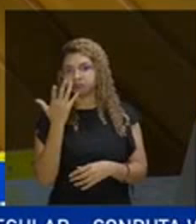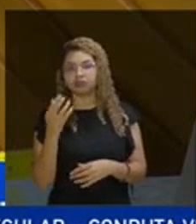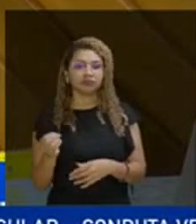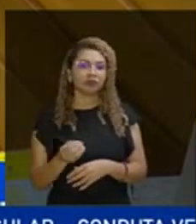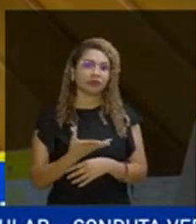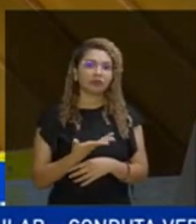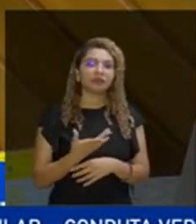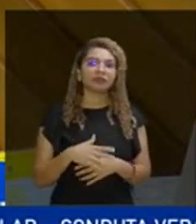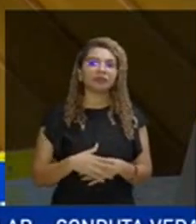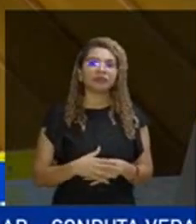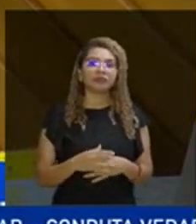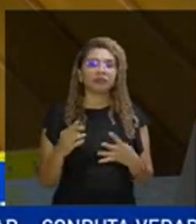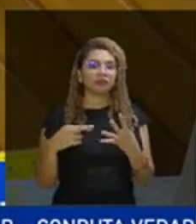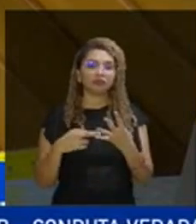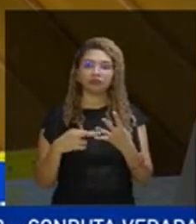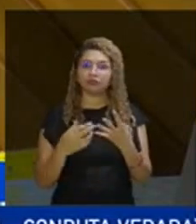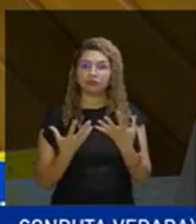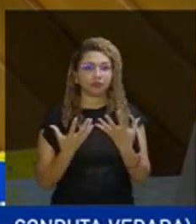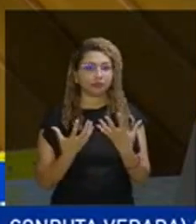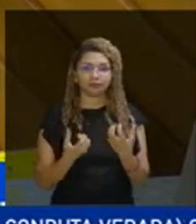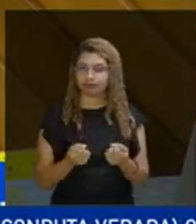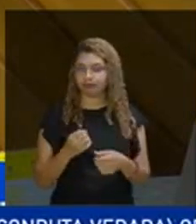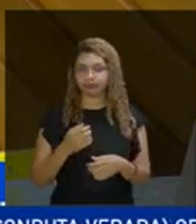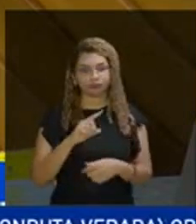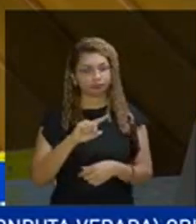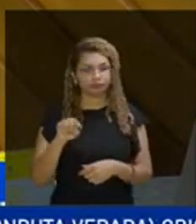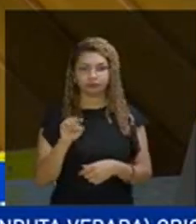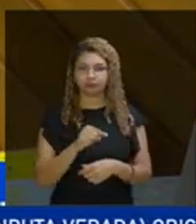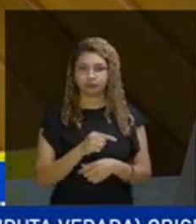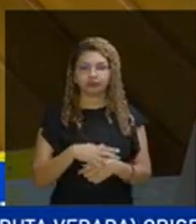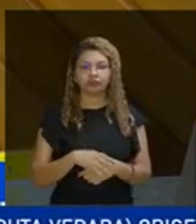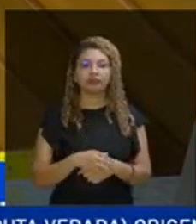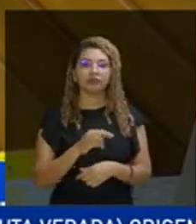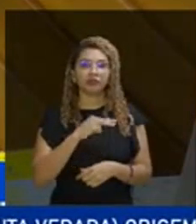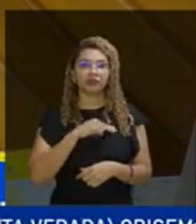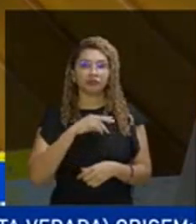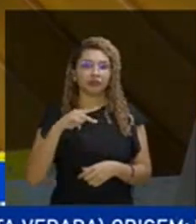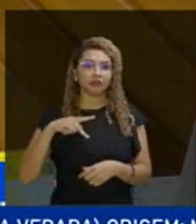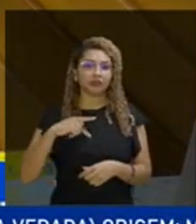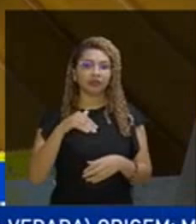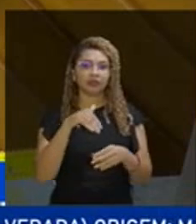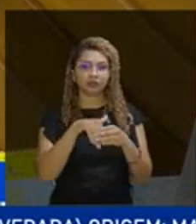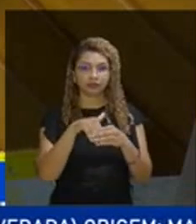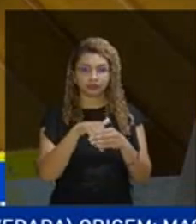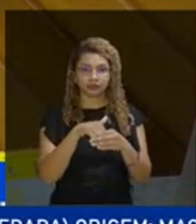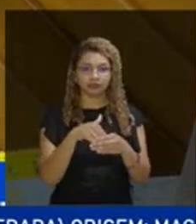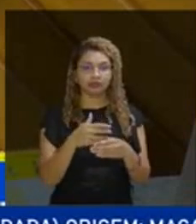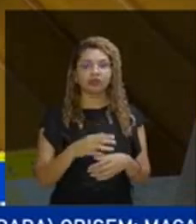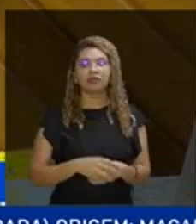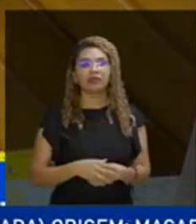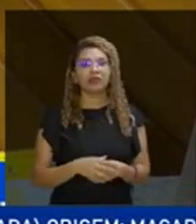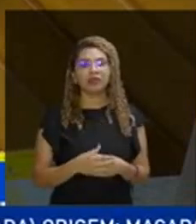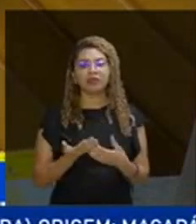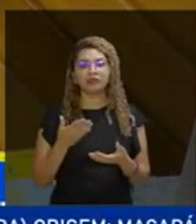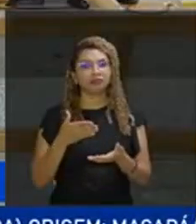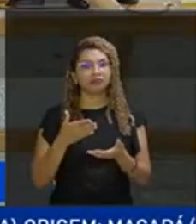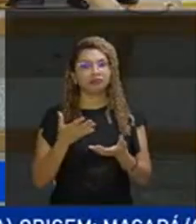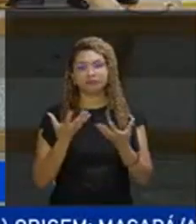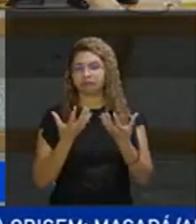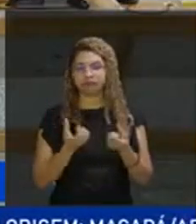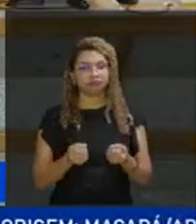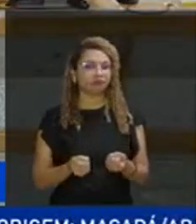pelo desprovimento do recurso. A Procuradoria Regional Eleitoral se manifestou pelo conhecimento e desprovimento do recurso. É o